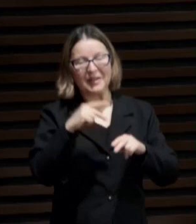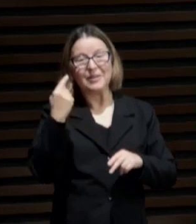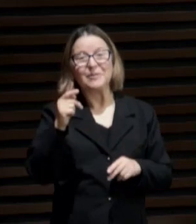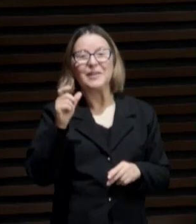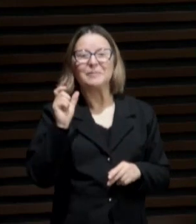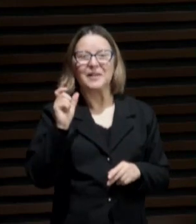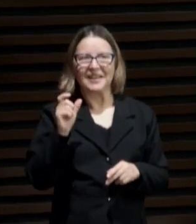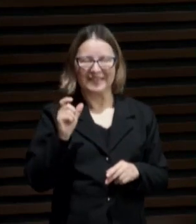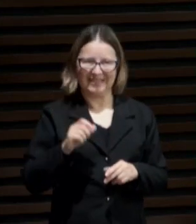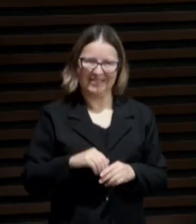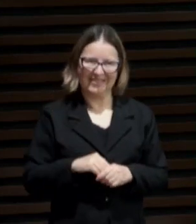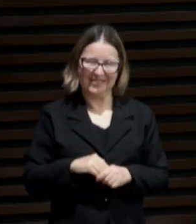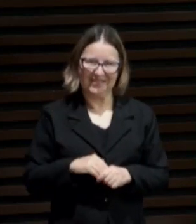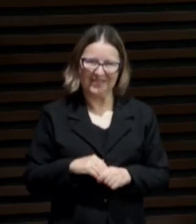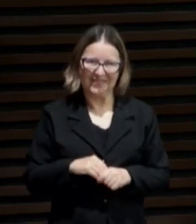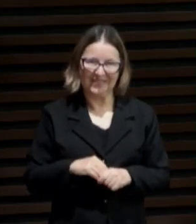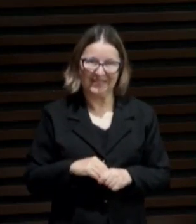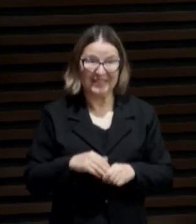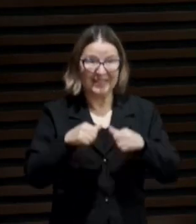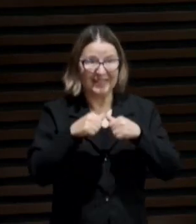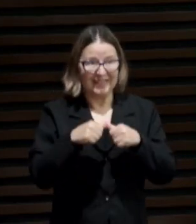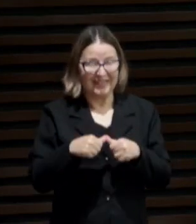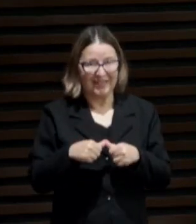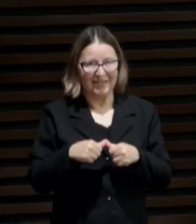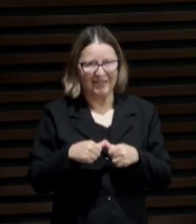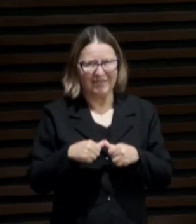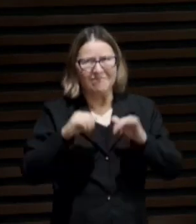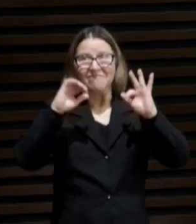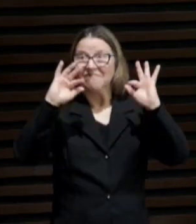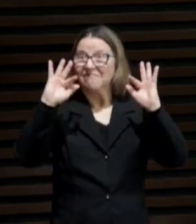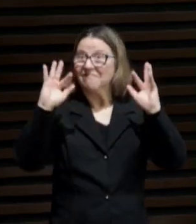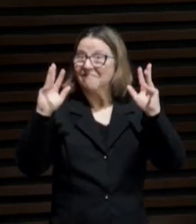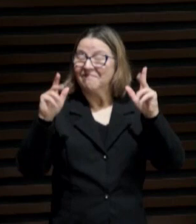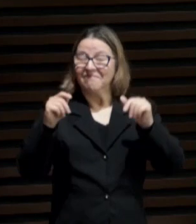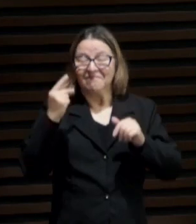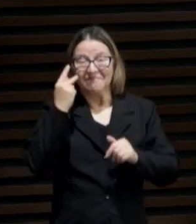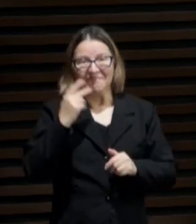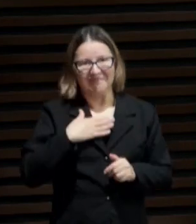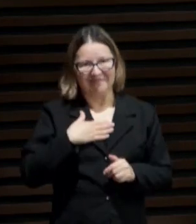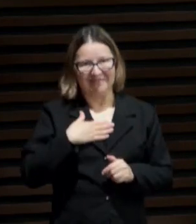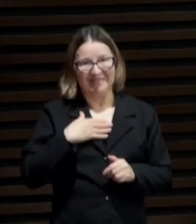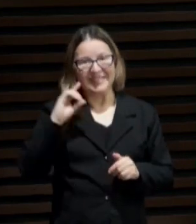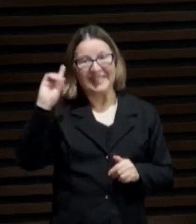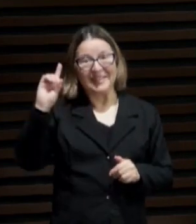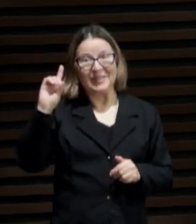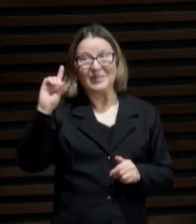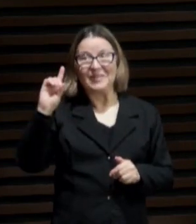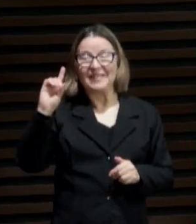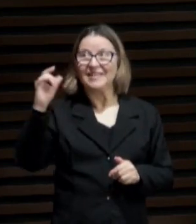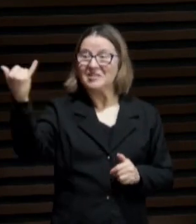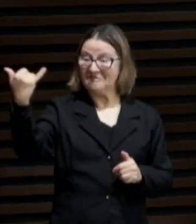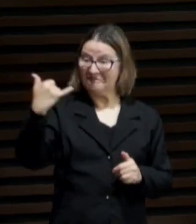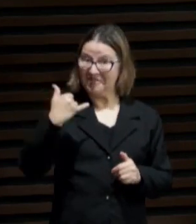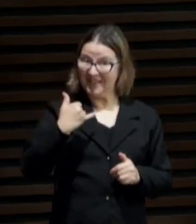se pronuncia. Isso para mim é uma das coisas mais maravilhosas. Deus falando